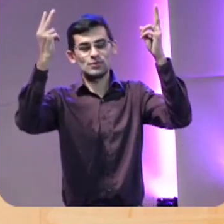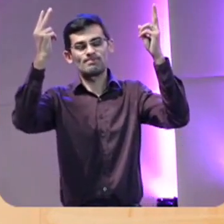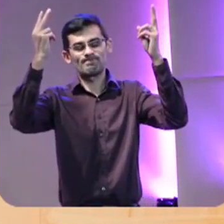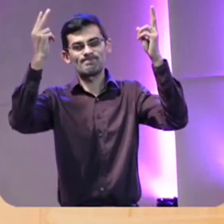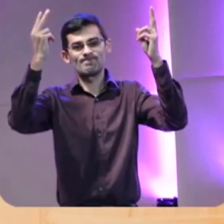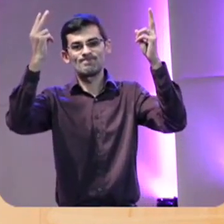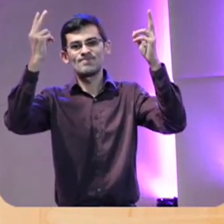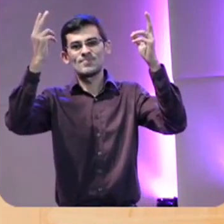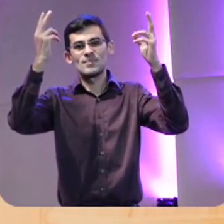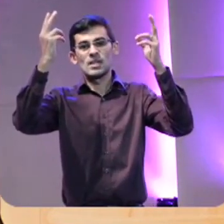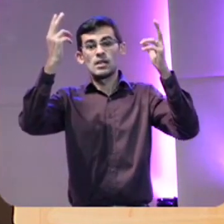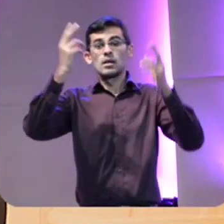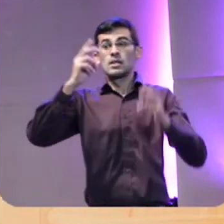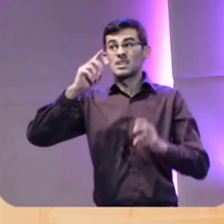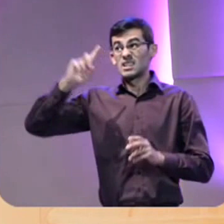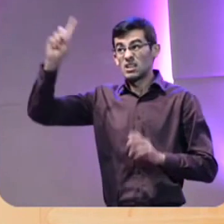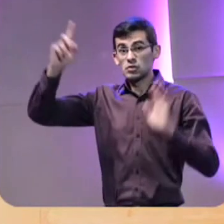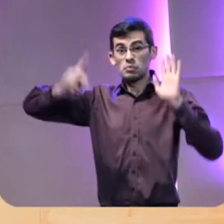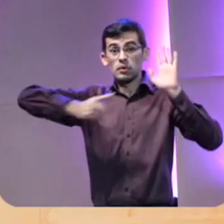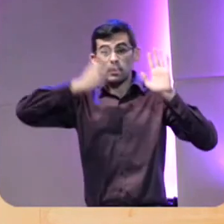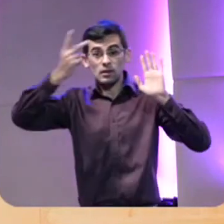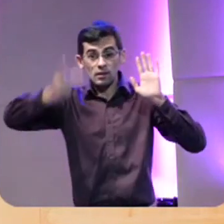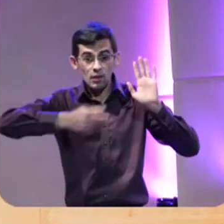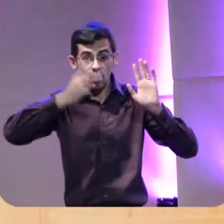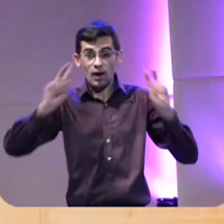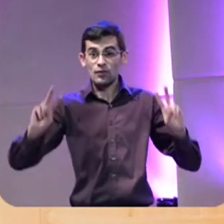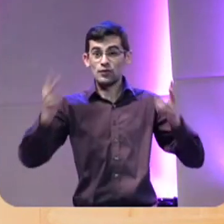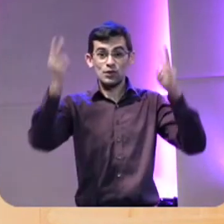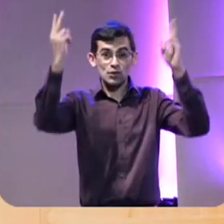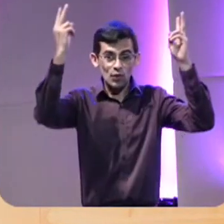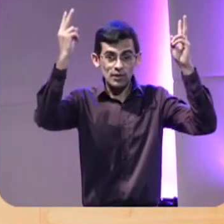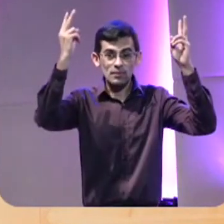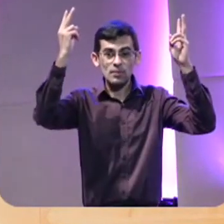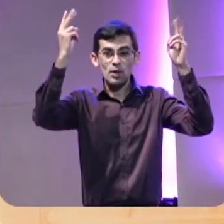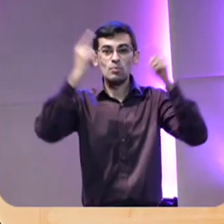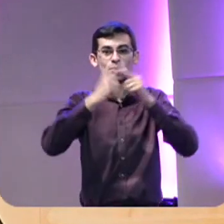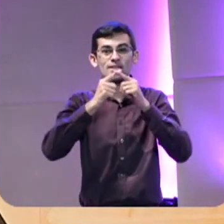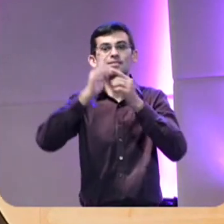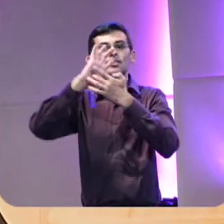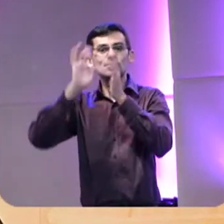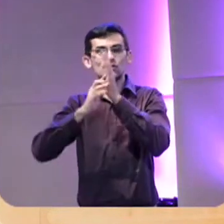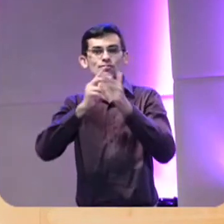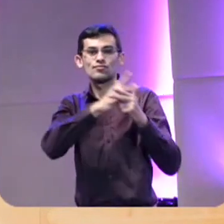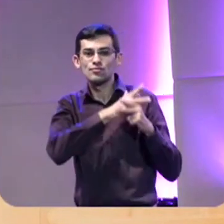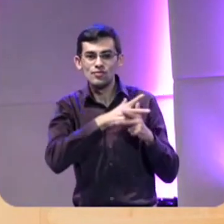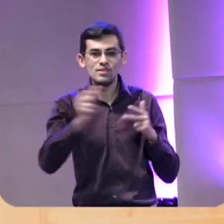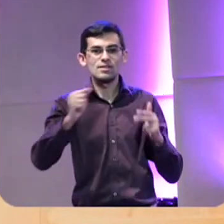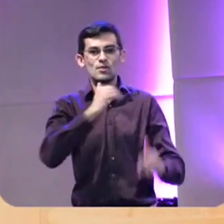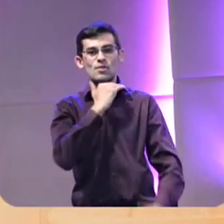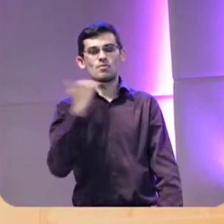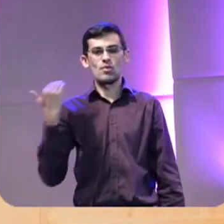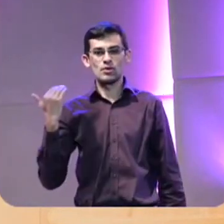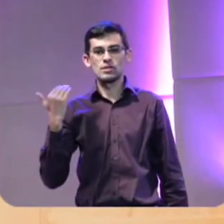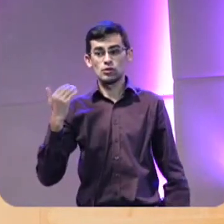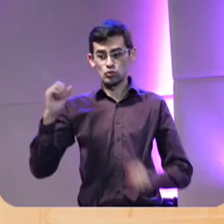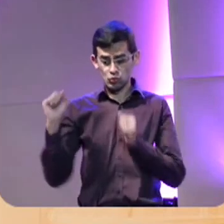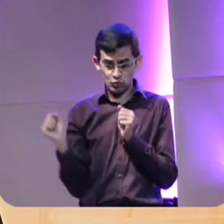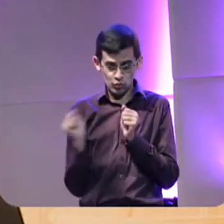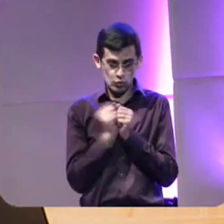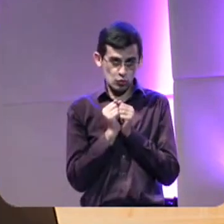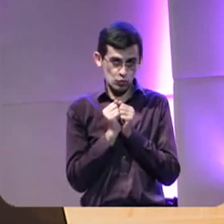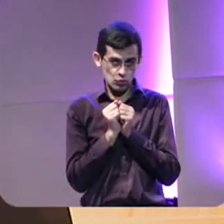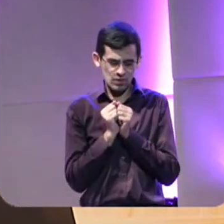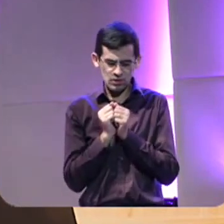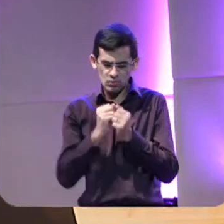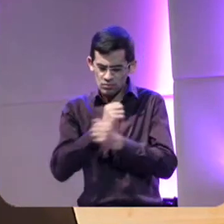E que aquele que me prometeu vitória é aquele que venceu a morte, que está do lado da gente e